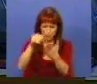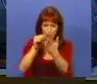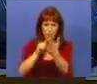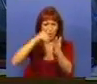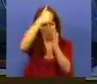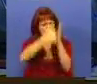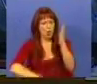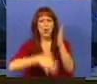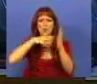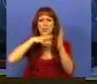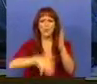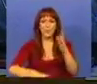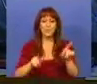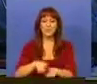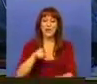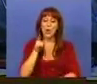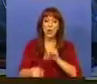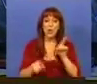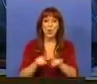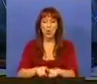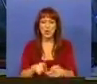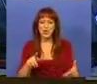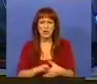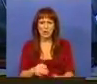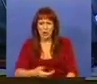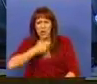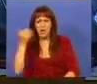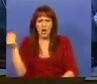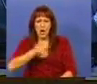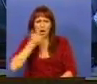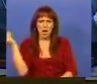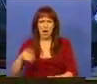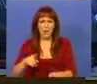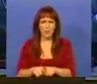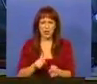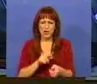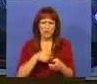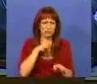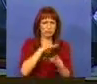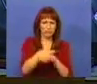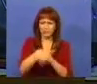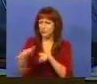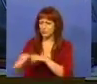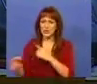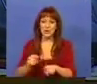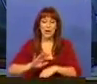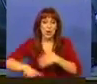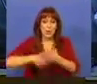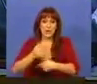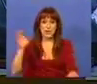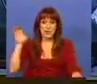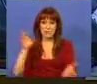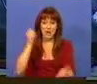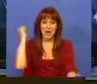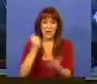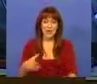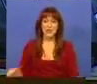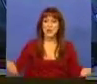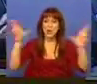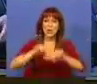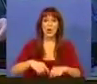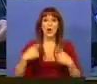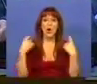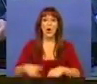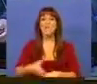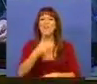consagrados constitucionalmente, cujo ferrete de abuso e discricionariedade continua a marcar esta nova